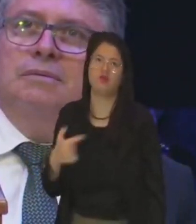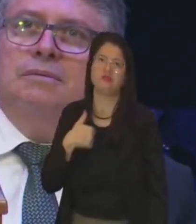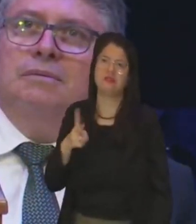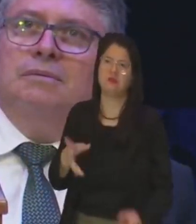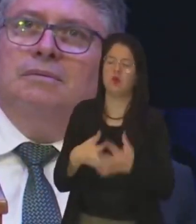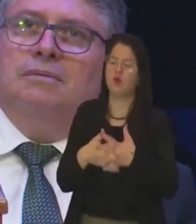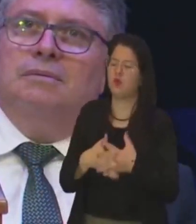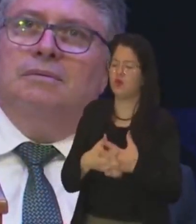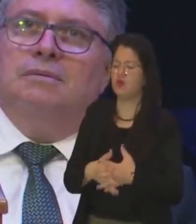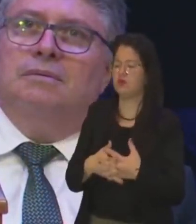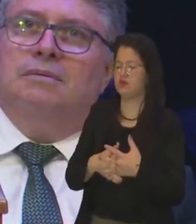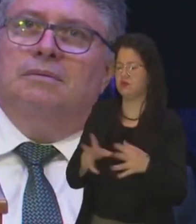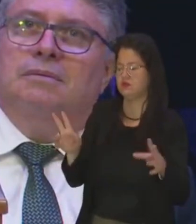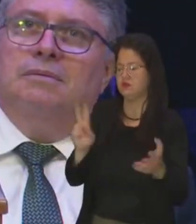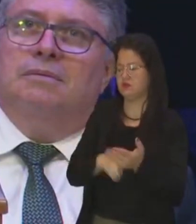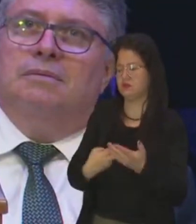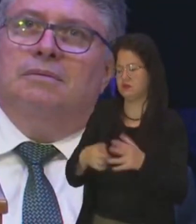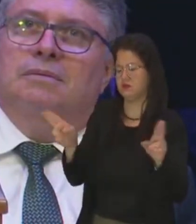confundo. O hino